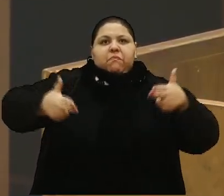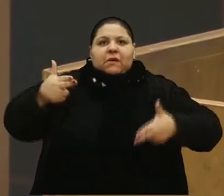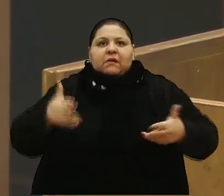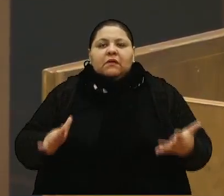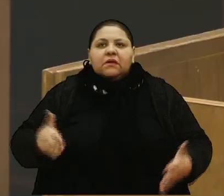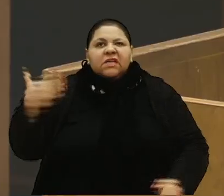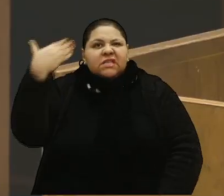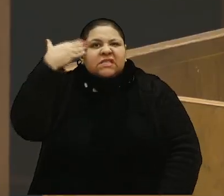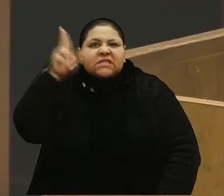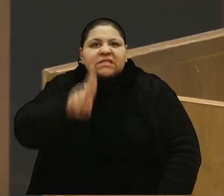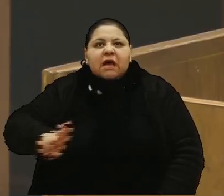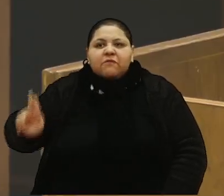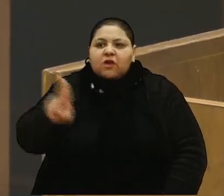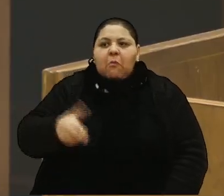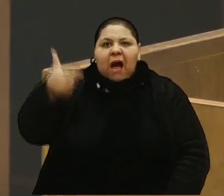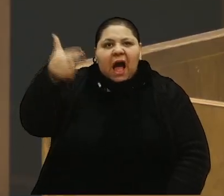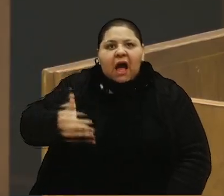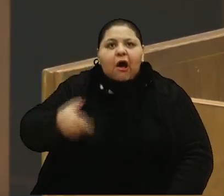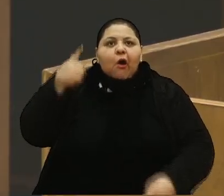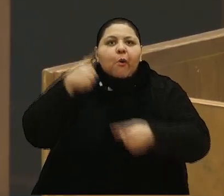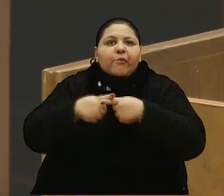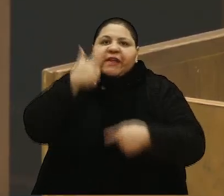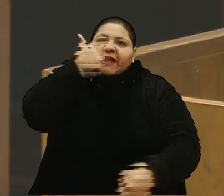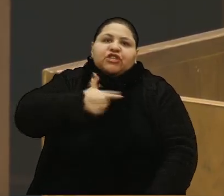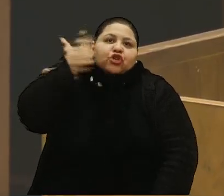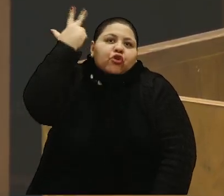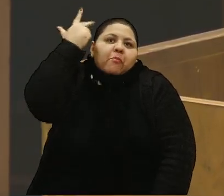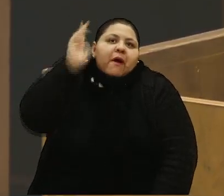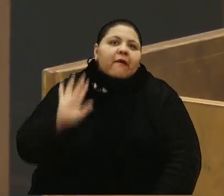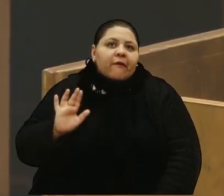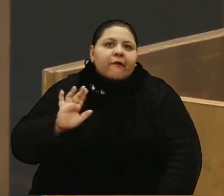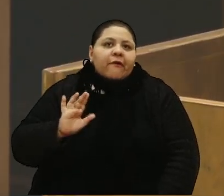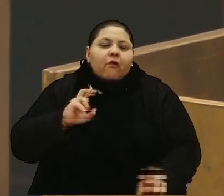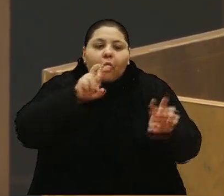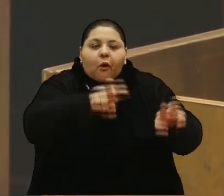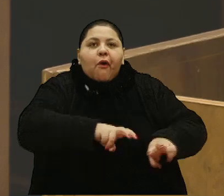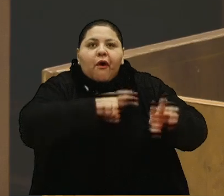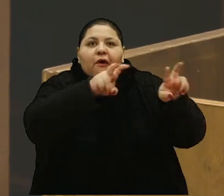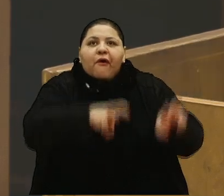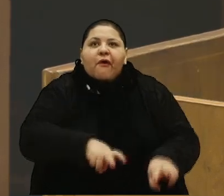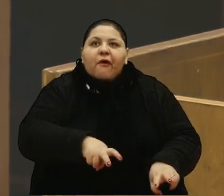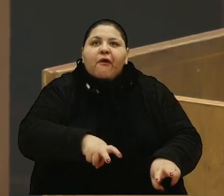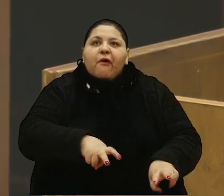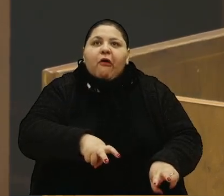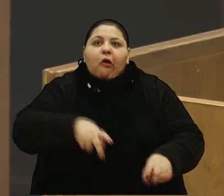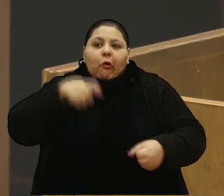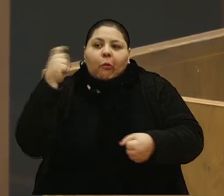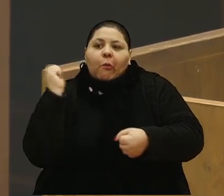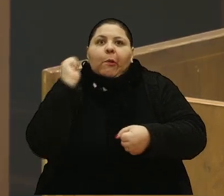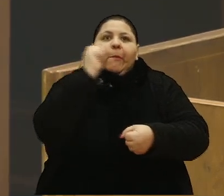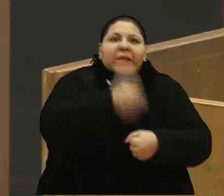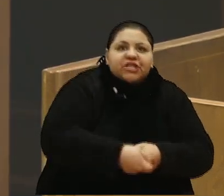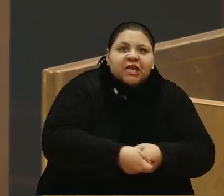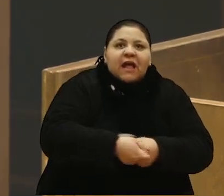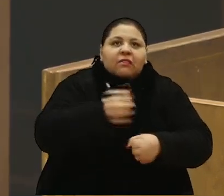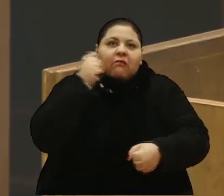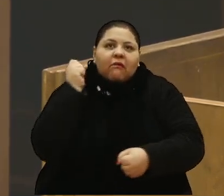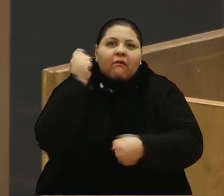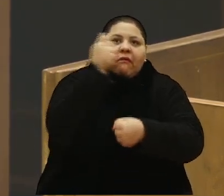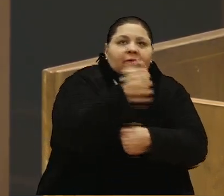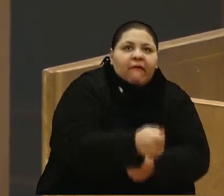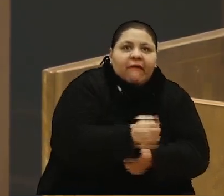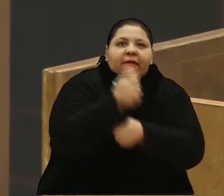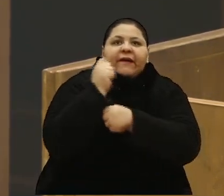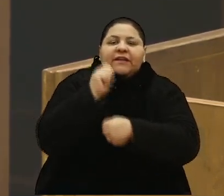que sabe usar uma arma, porque está acostumado. Um agricultor com machado. Que treinamento tinha